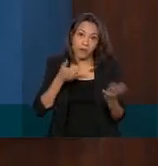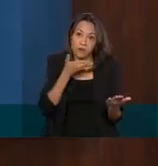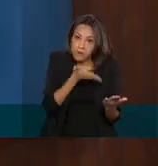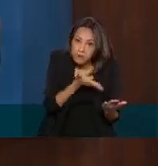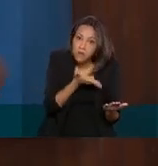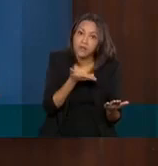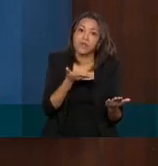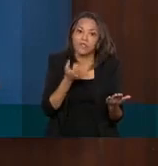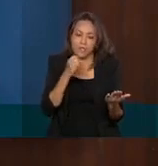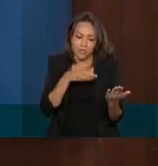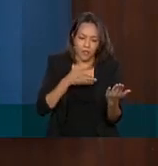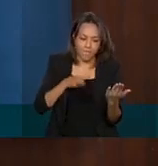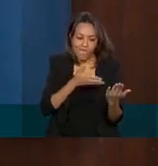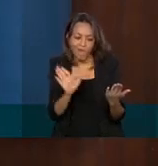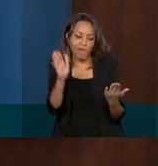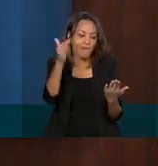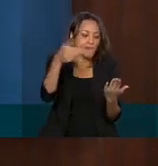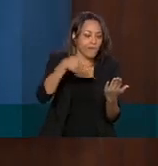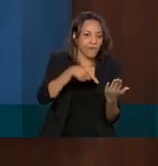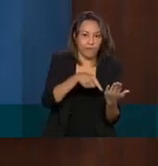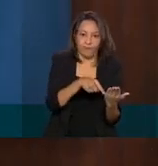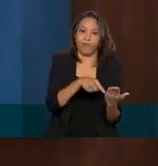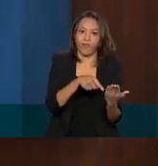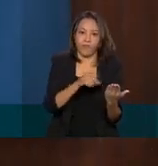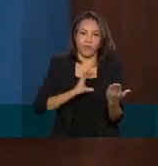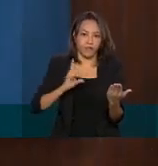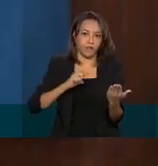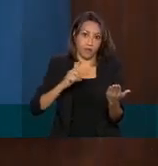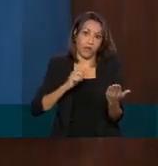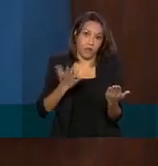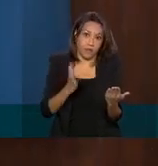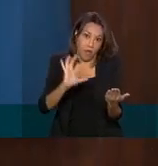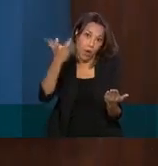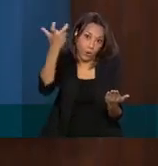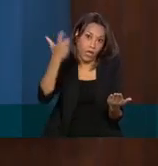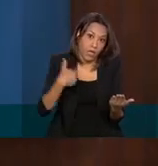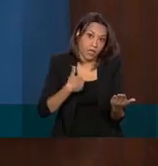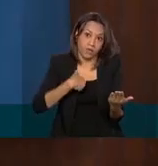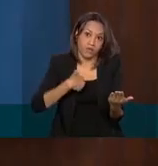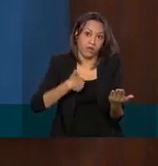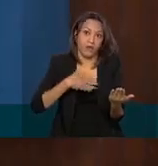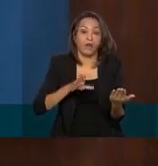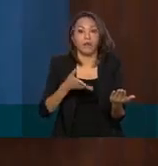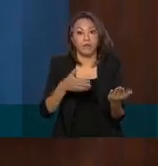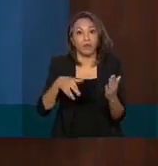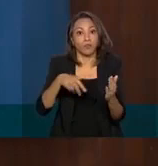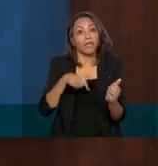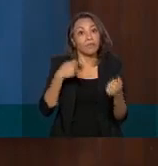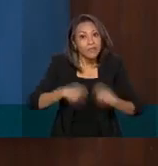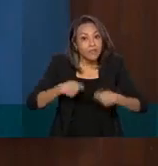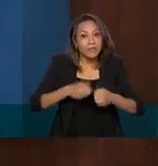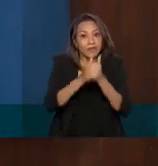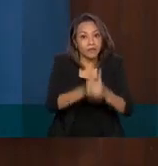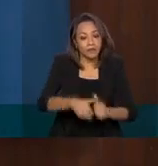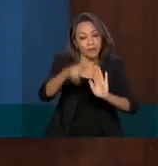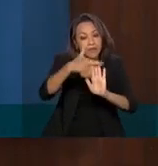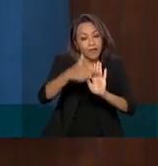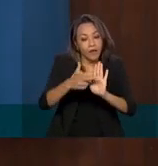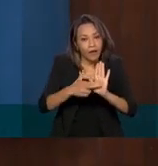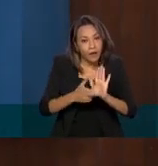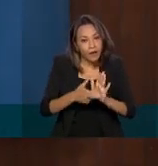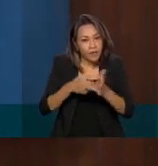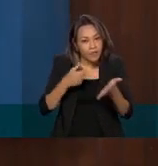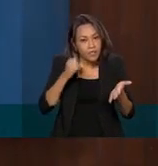possíveis desvios do que a gente chama desvios de protocolo dos estudos, que são conduzidos para definir